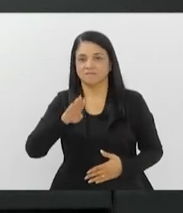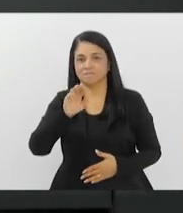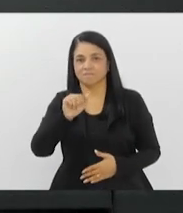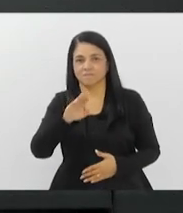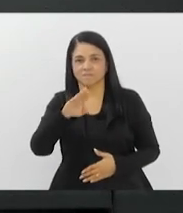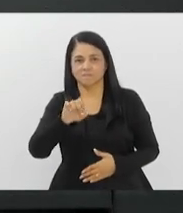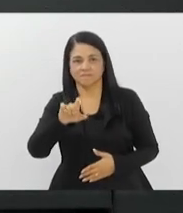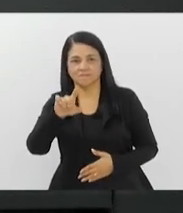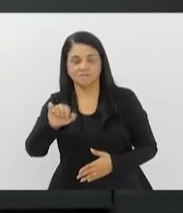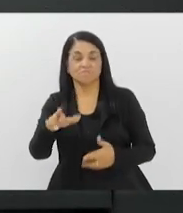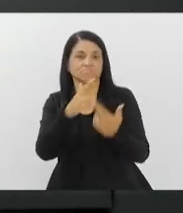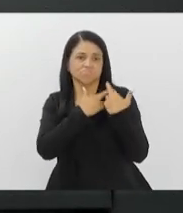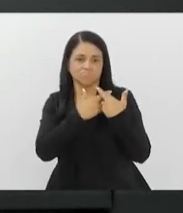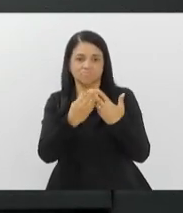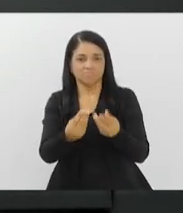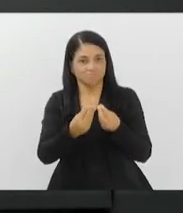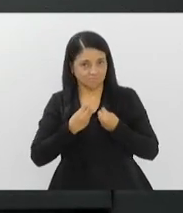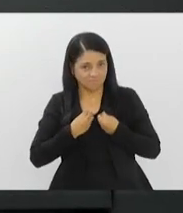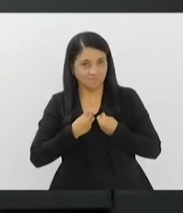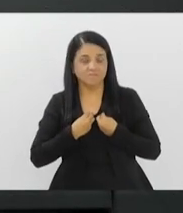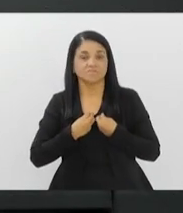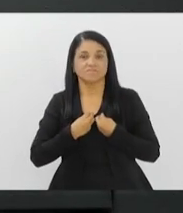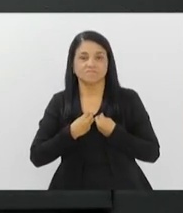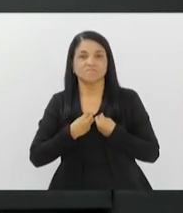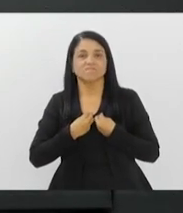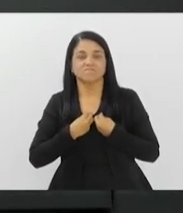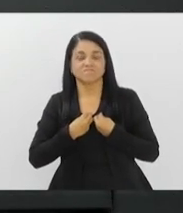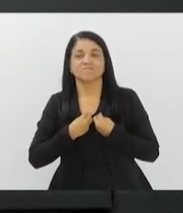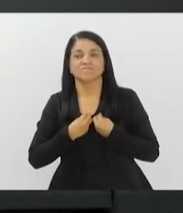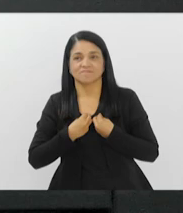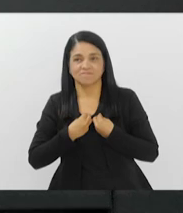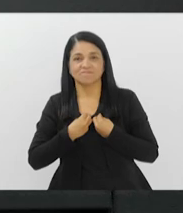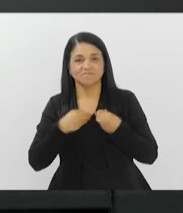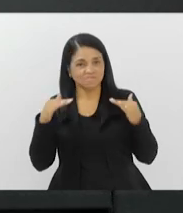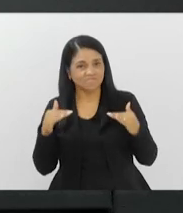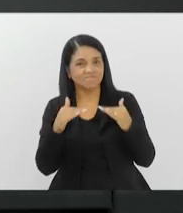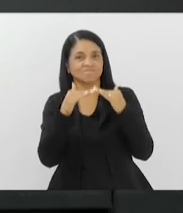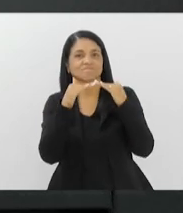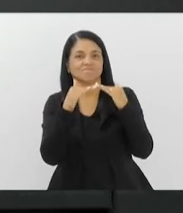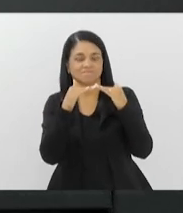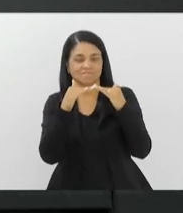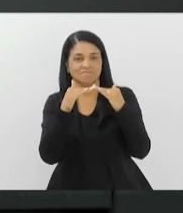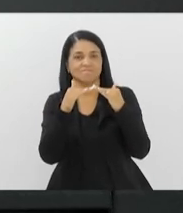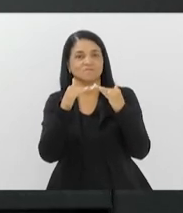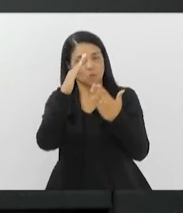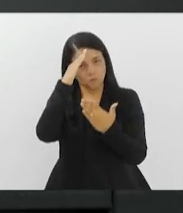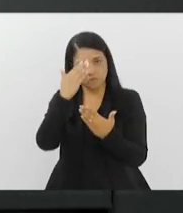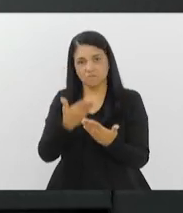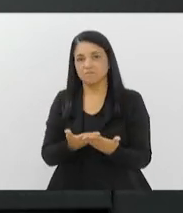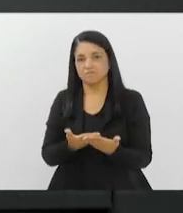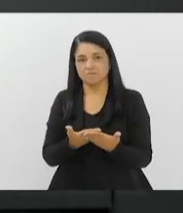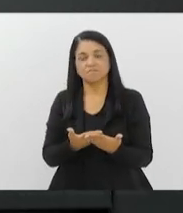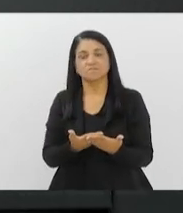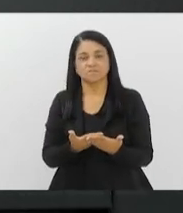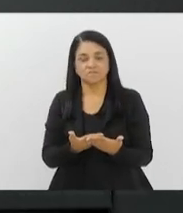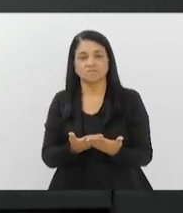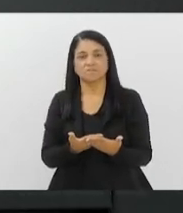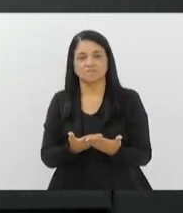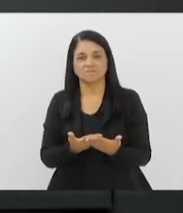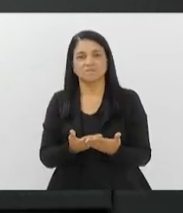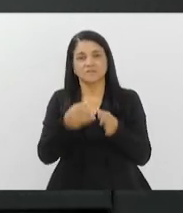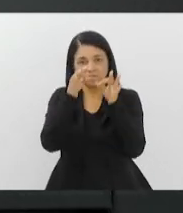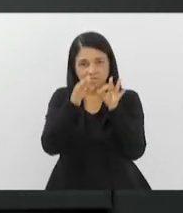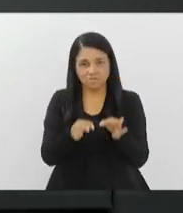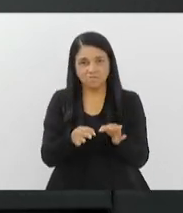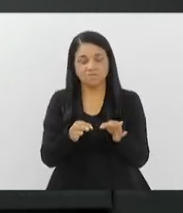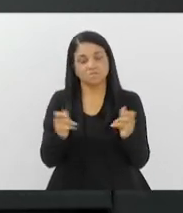muitas responsabilidades. Isso trata também, tem a ver com a credibilidade, confiança e a certeza